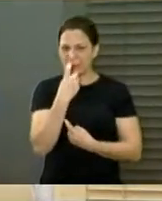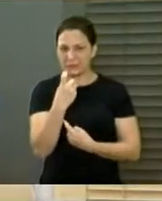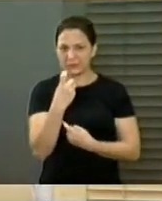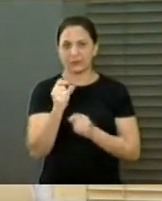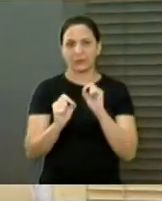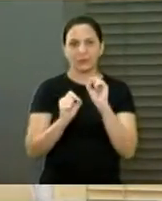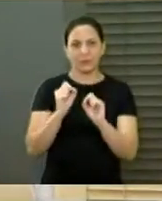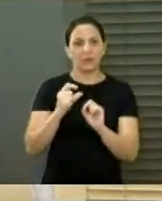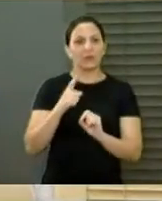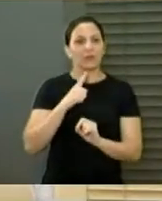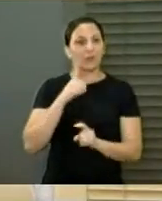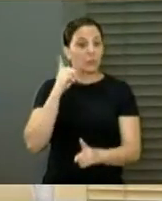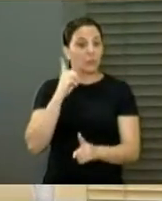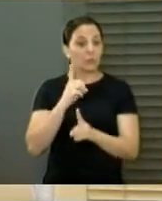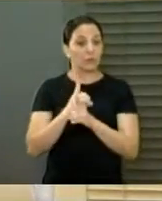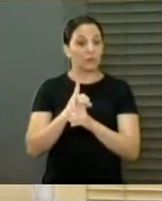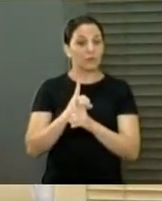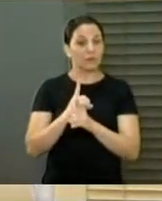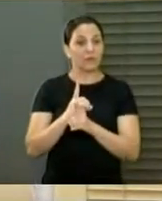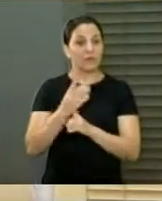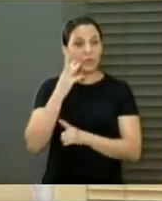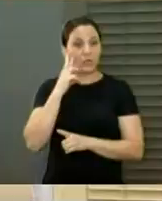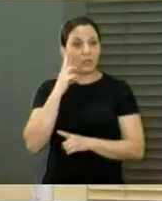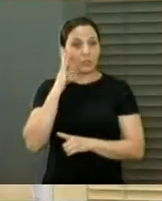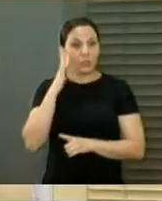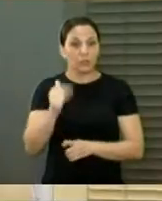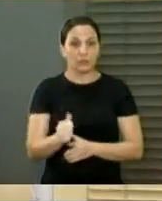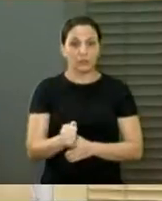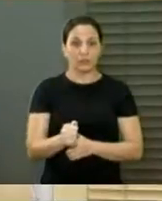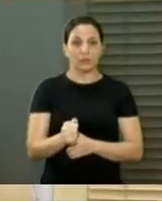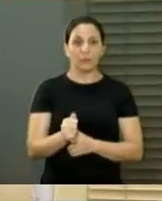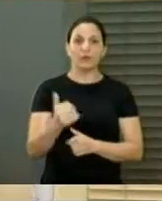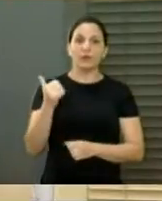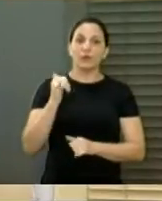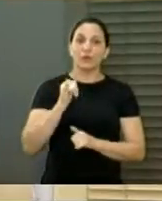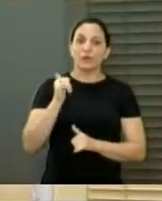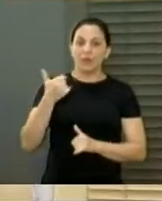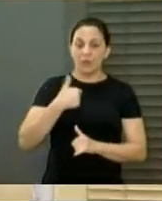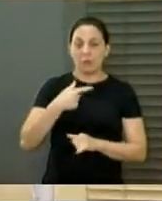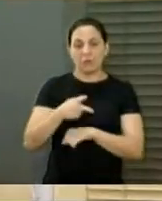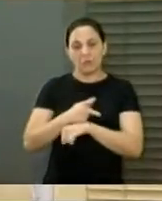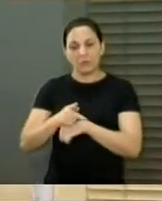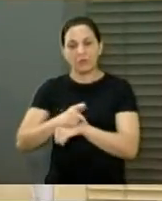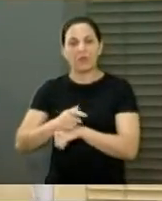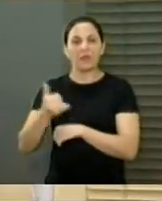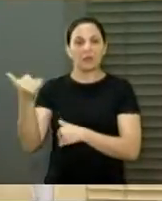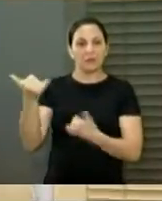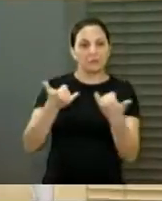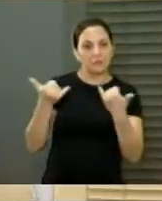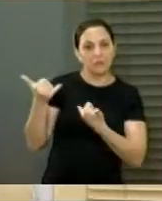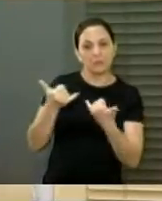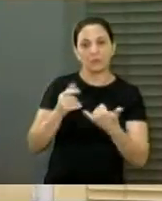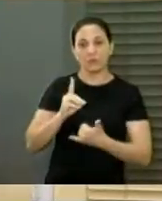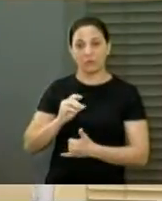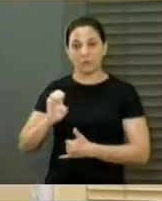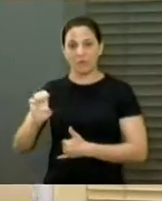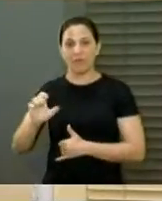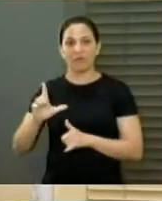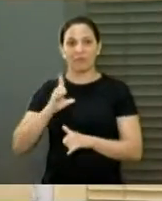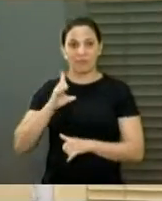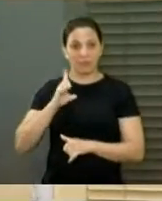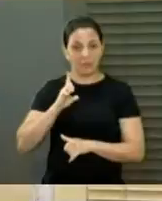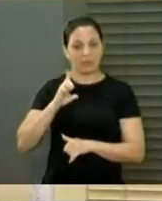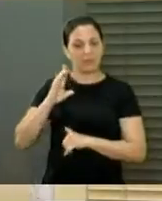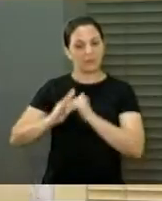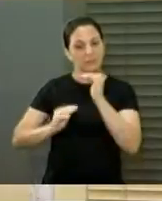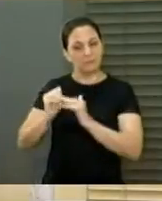busca soluções. Busquei informações e saber sobre os serviços que a autarquia disponibiliza e realiza